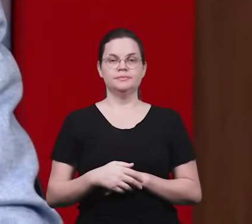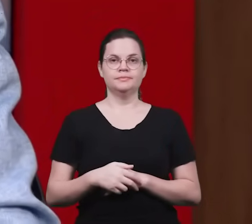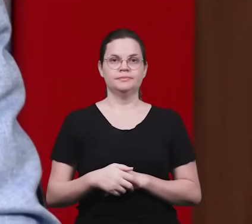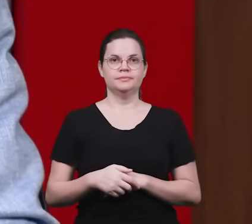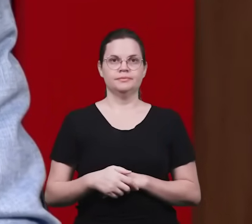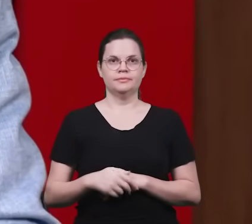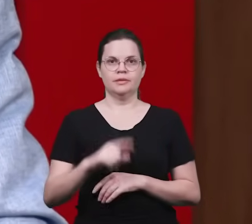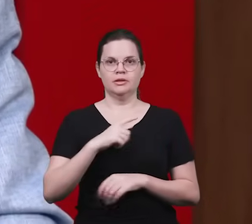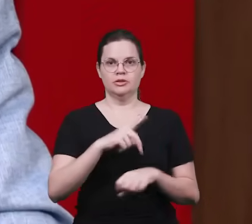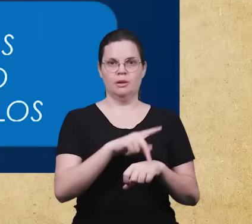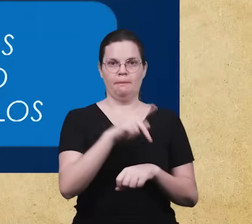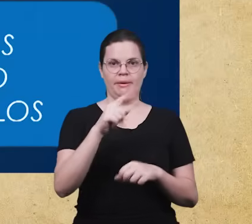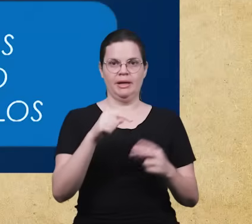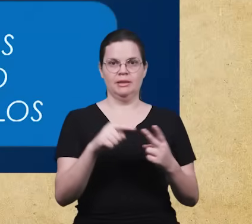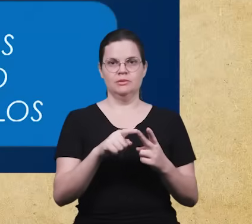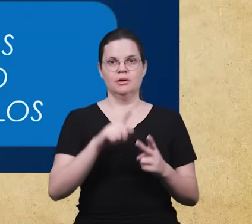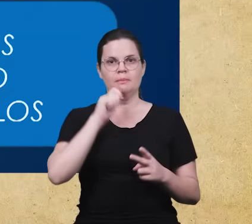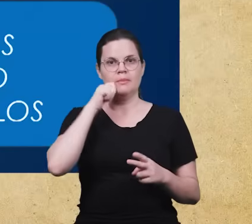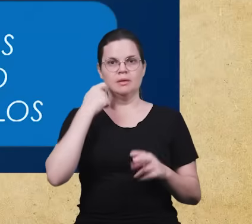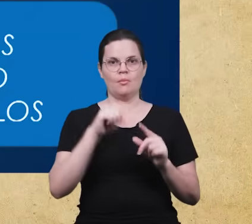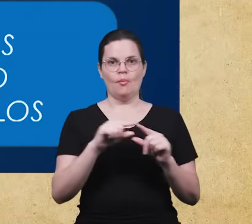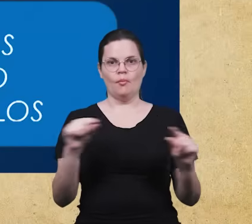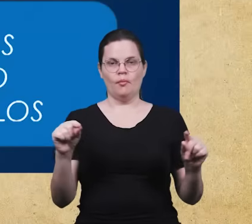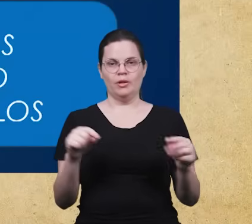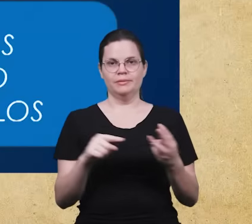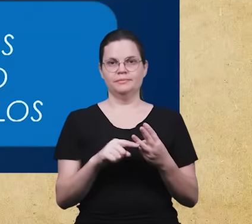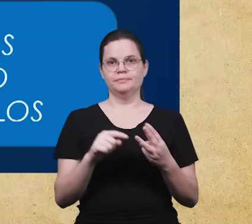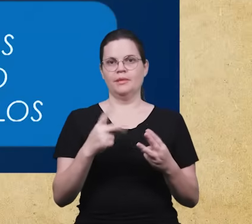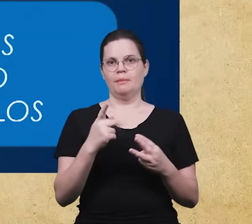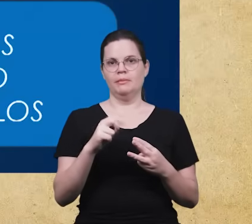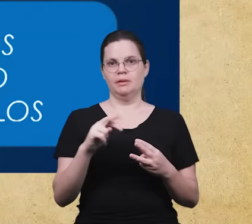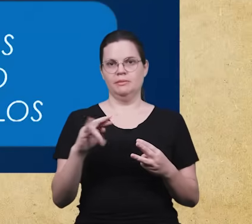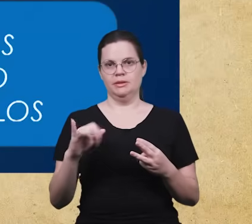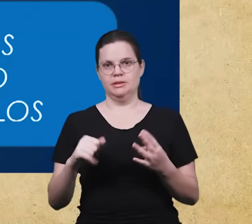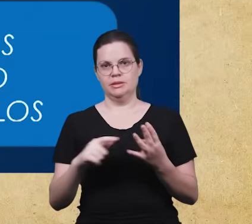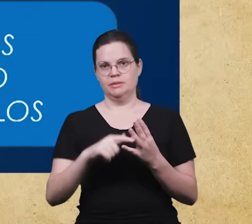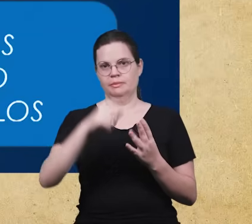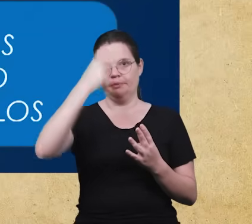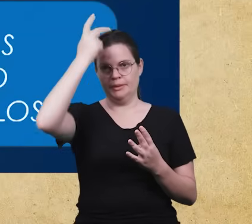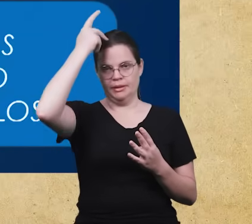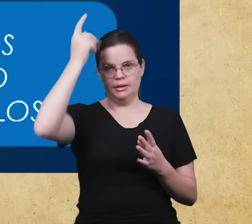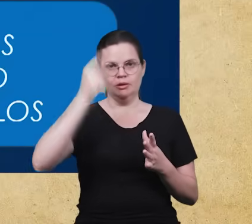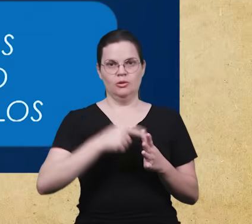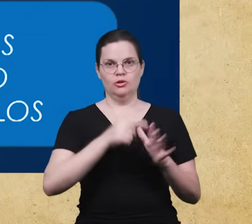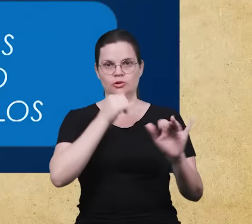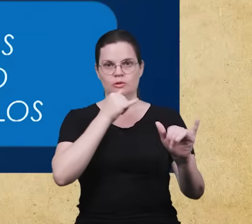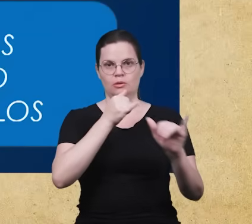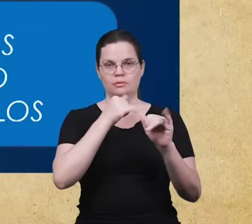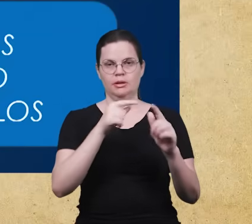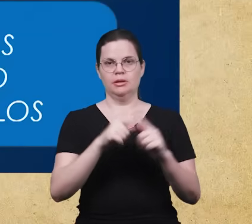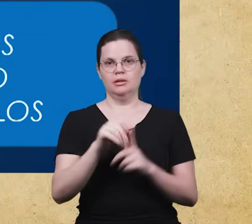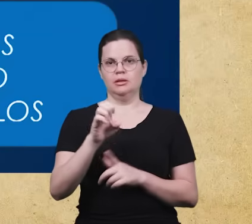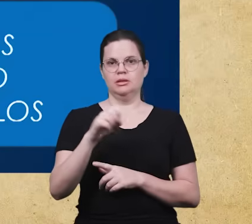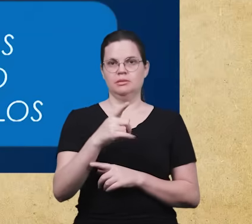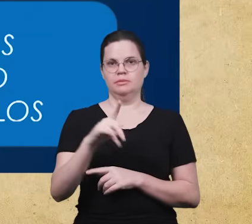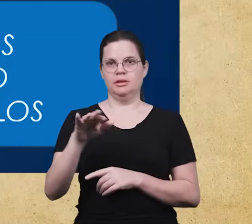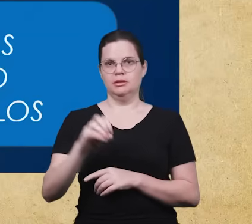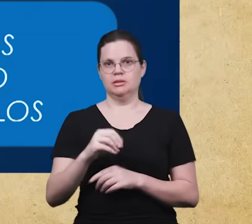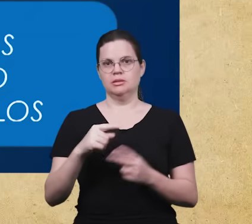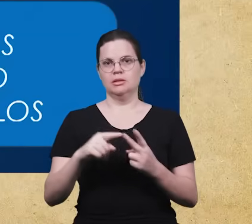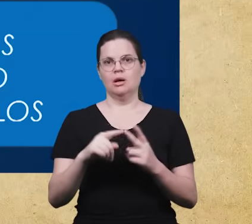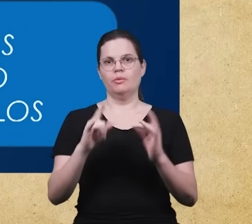compreendiam Páscoa, pães asmos, está aqui, primícias, Pentecostes, trombetas, expiação